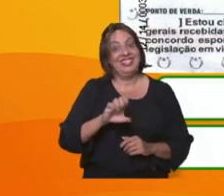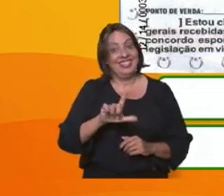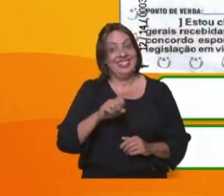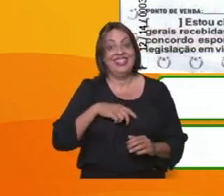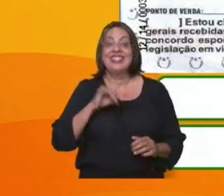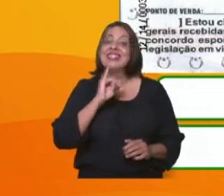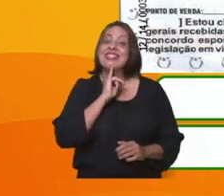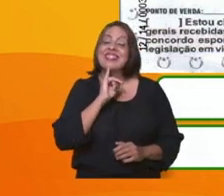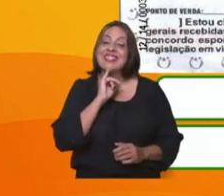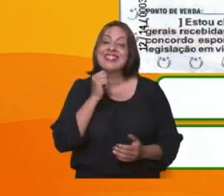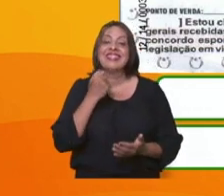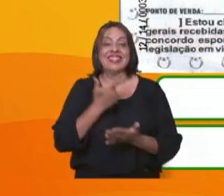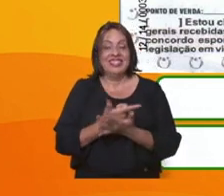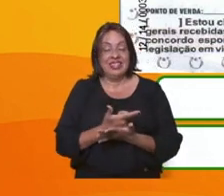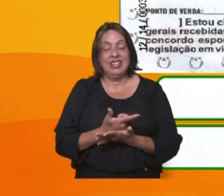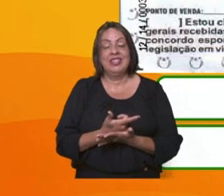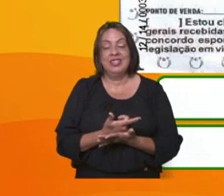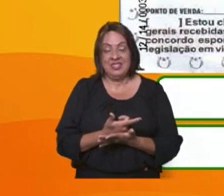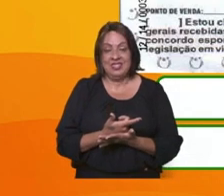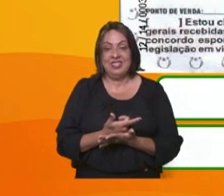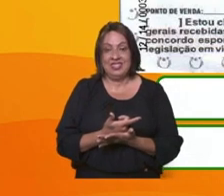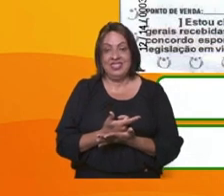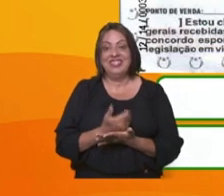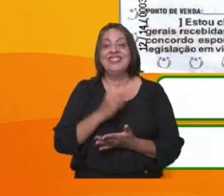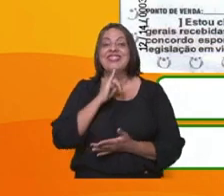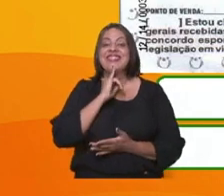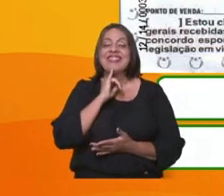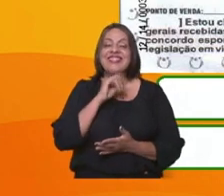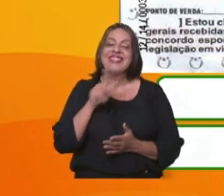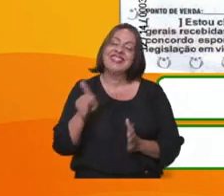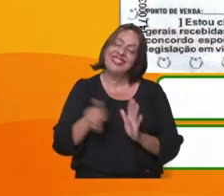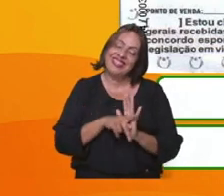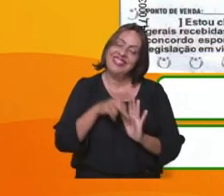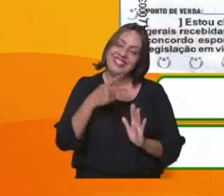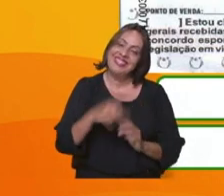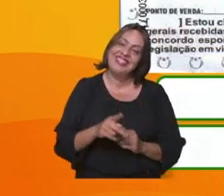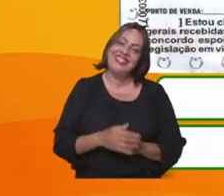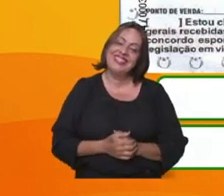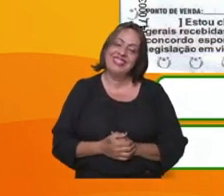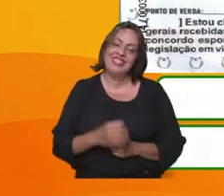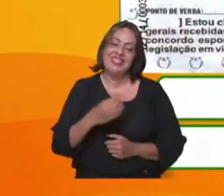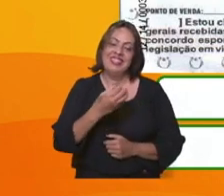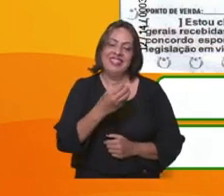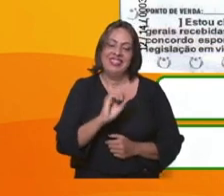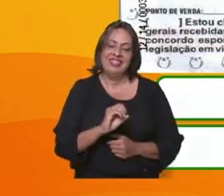Itabaiana. Adquiriu na banca de revista Jackson Itabaiana, aí na Regional Itabaiana. E o título